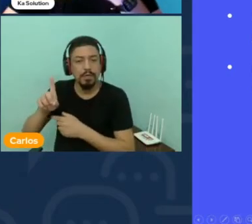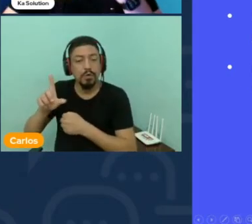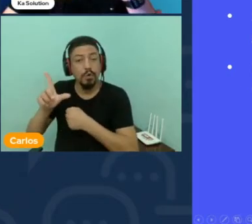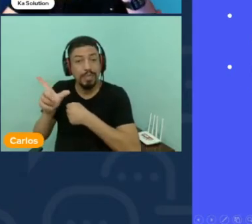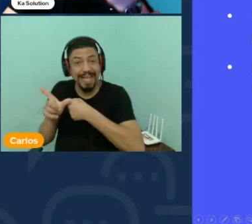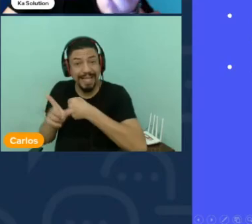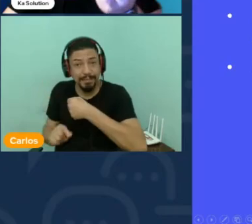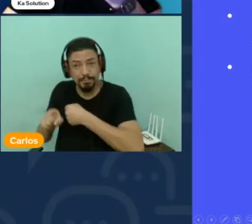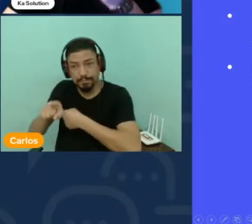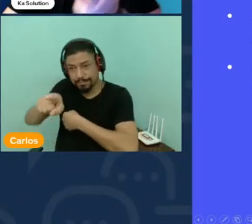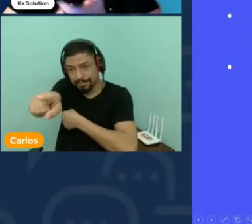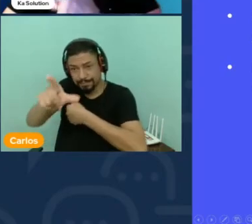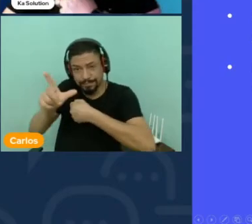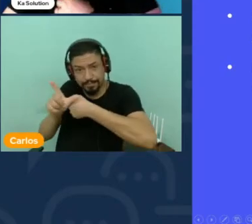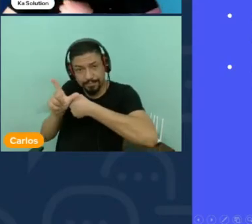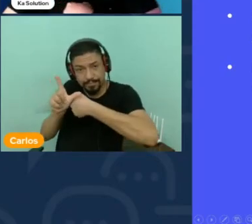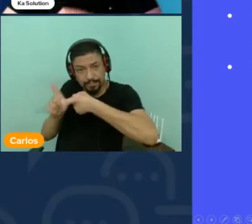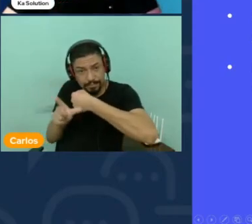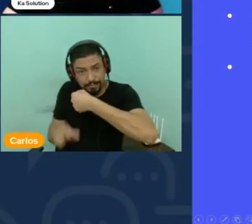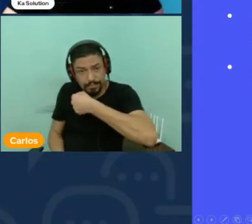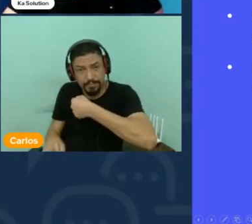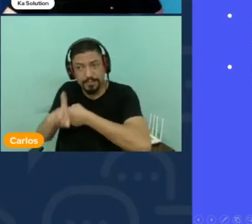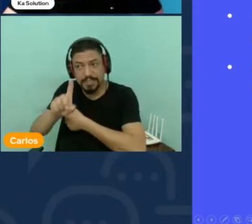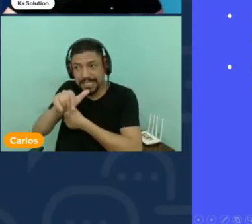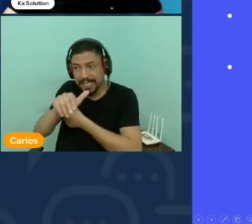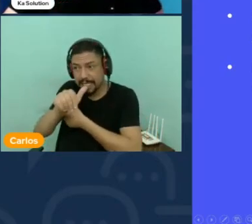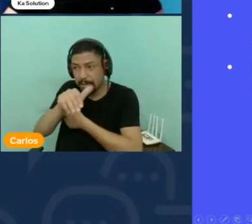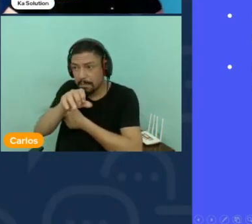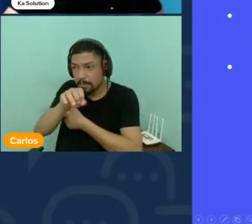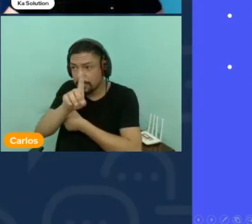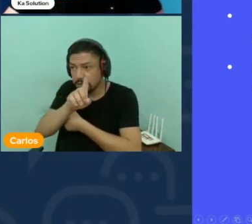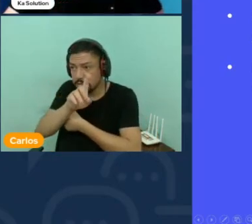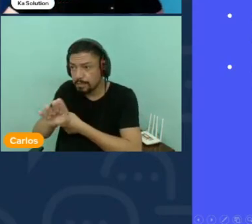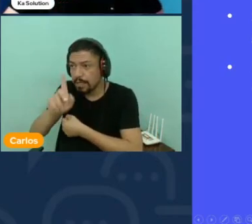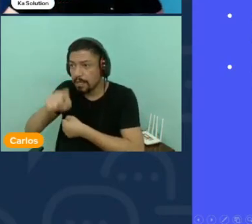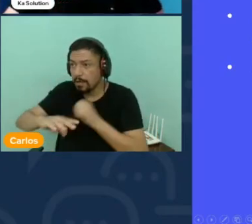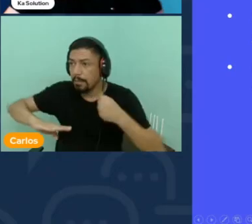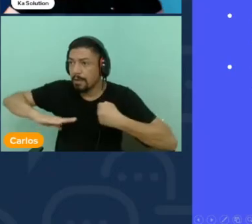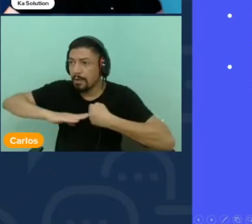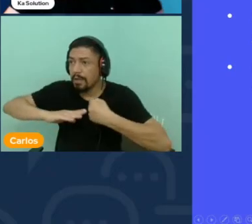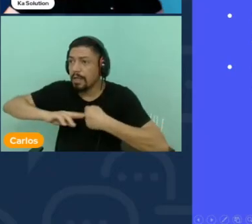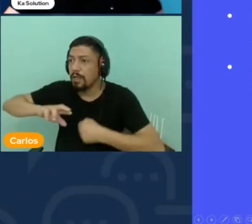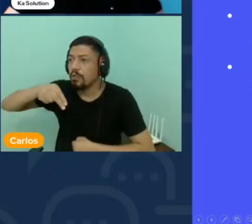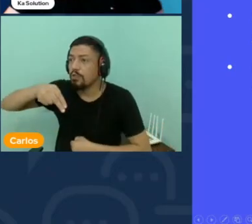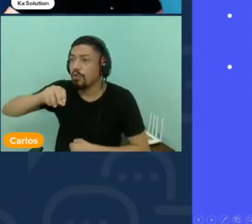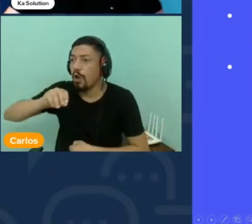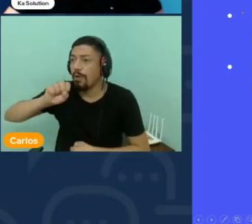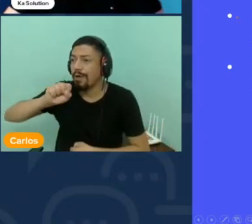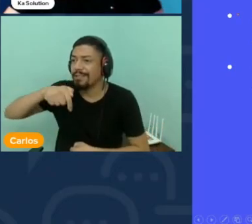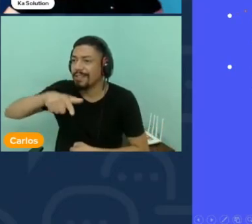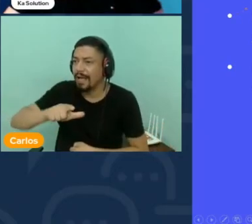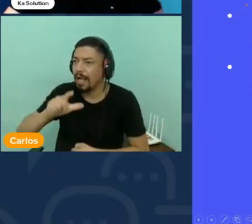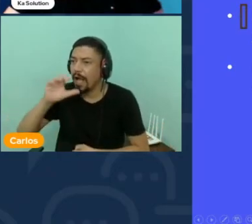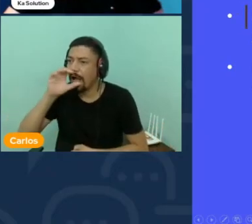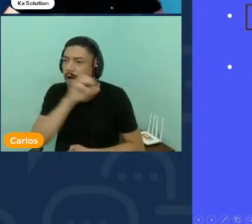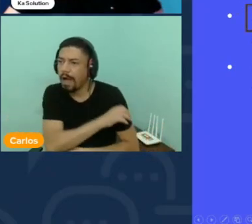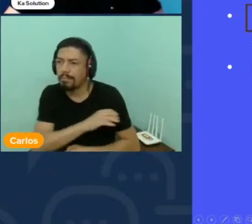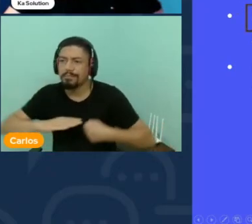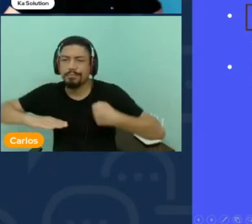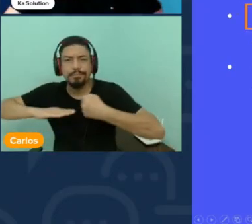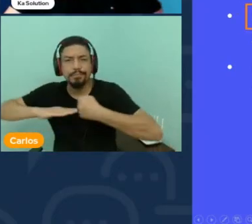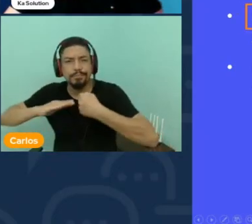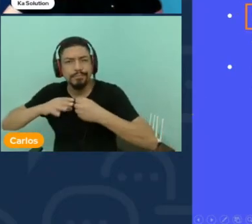DynamoDB é esse banco de dados não relacional, NoSQL, rápido, flexível e, olha